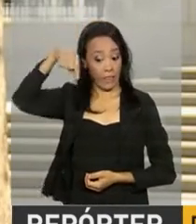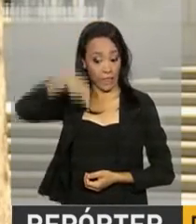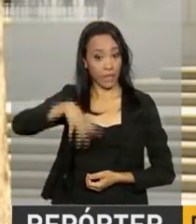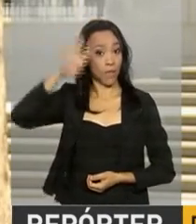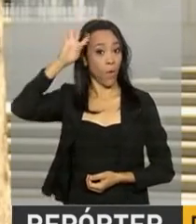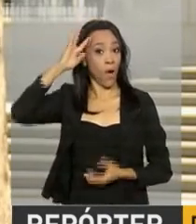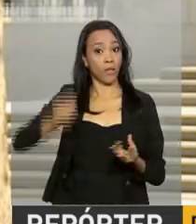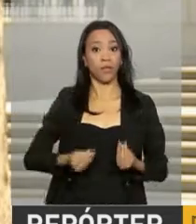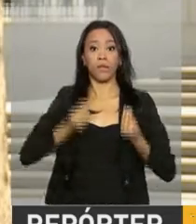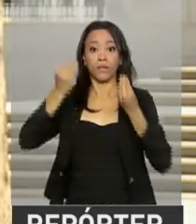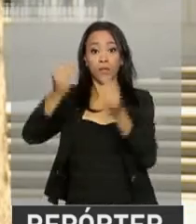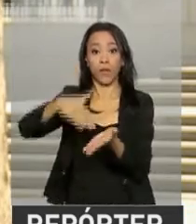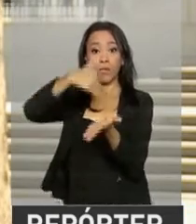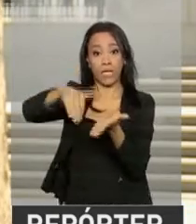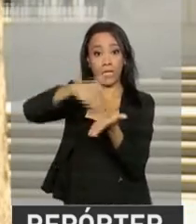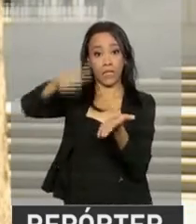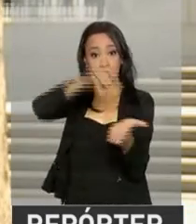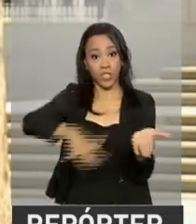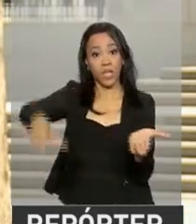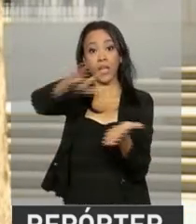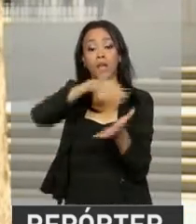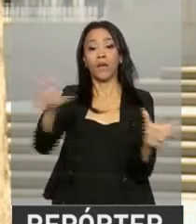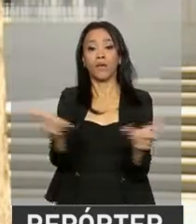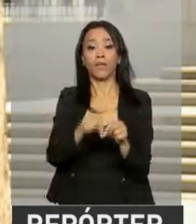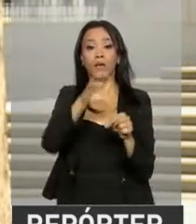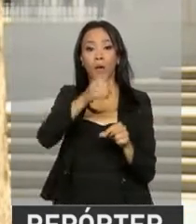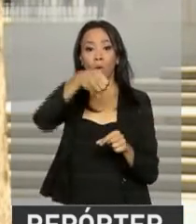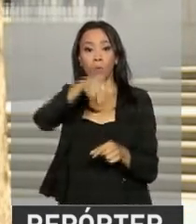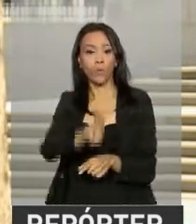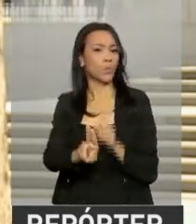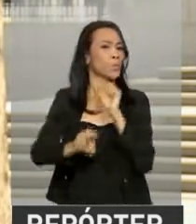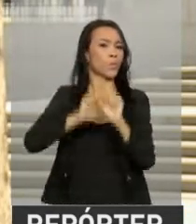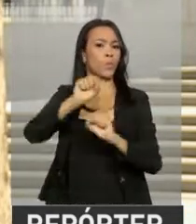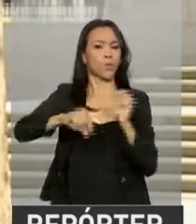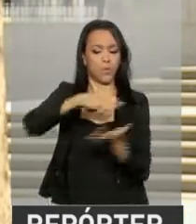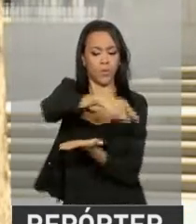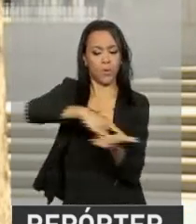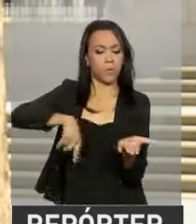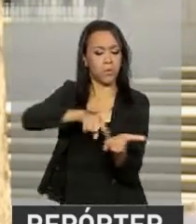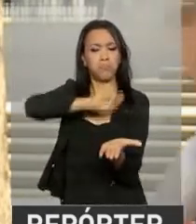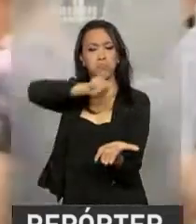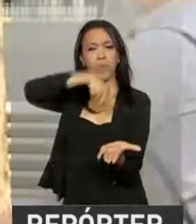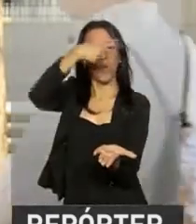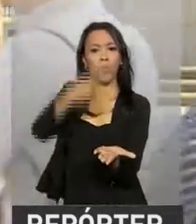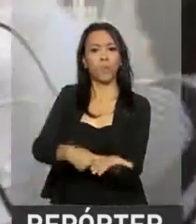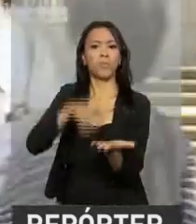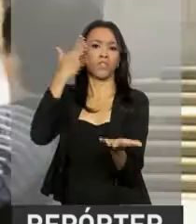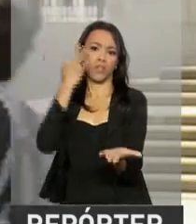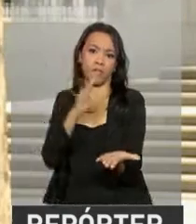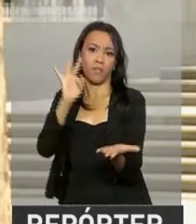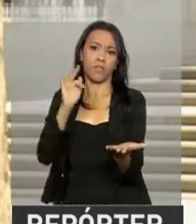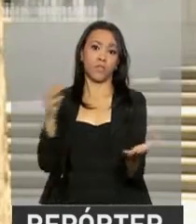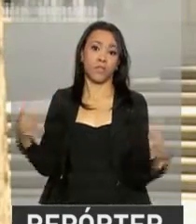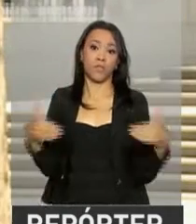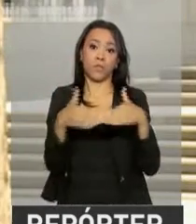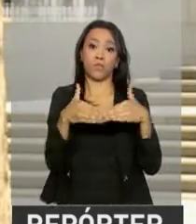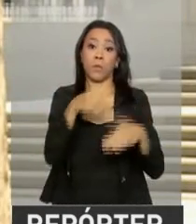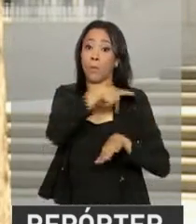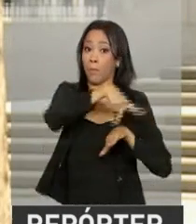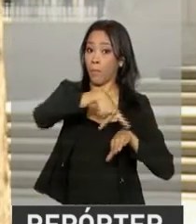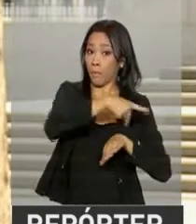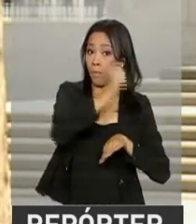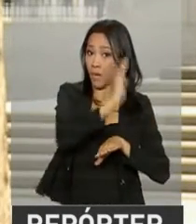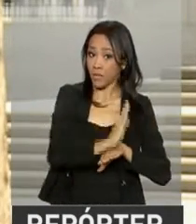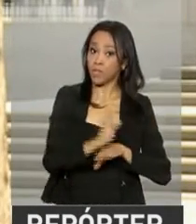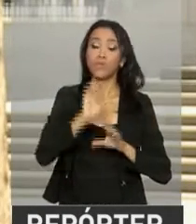ao secretário-geral das Nações Unidas, Ban Ki-moon, a ratificação pelo Brasil do Acordo de Paris sobre mudanças climáticas.